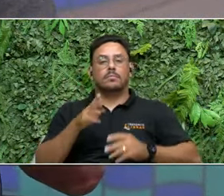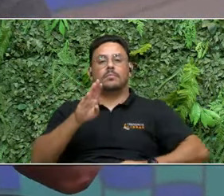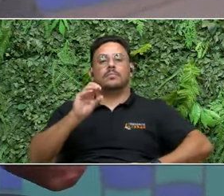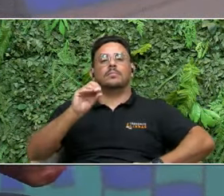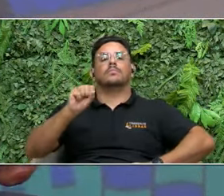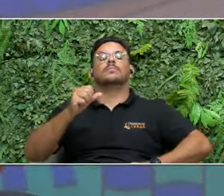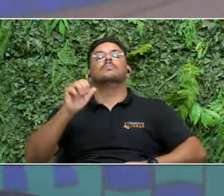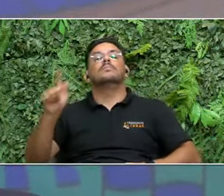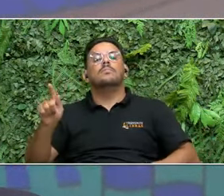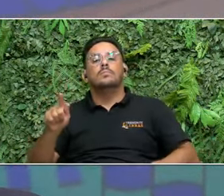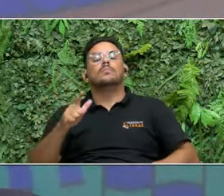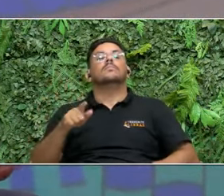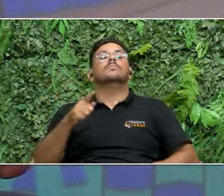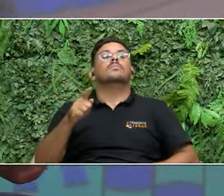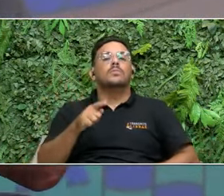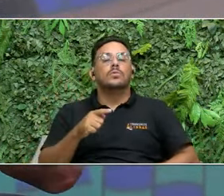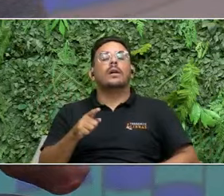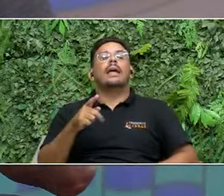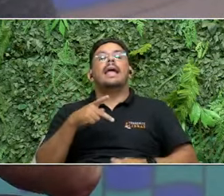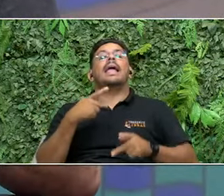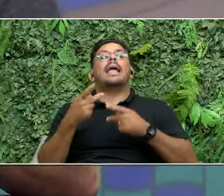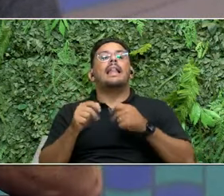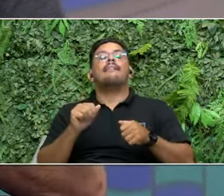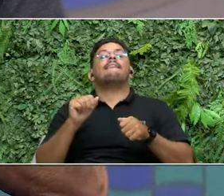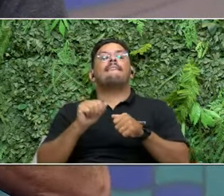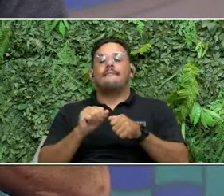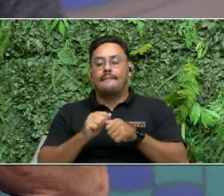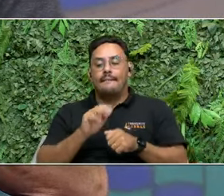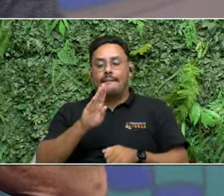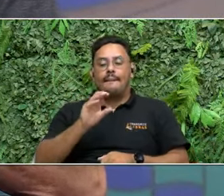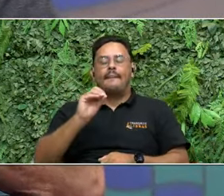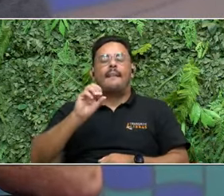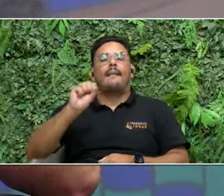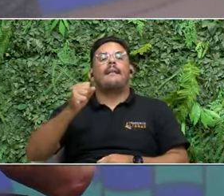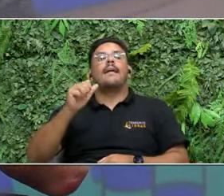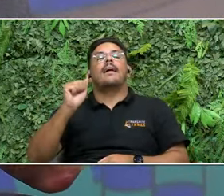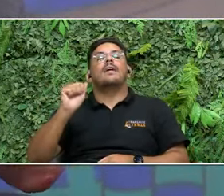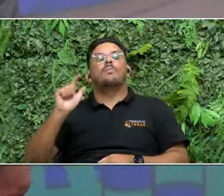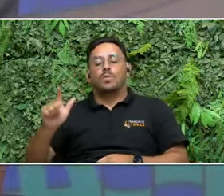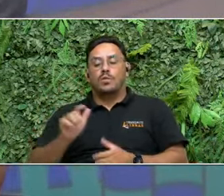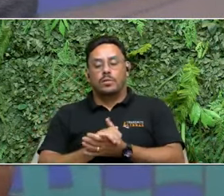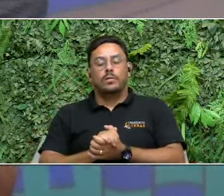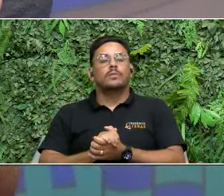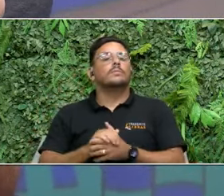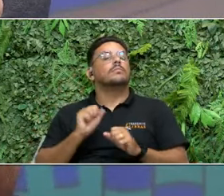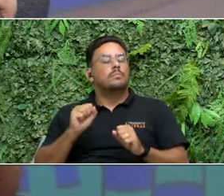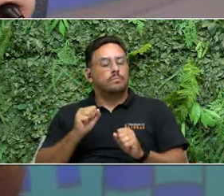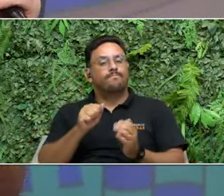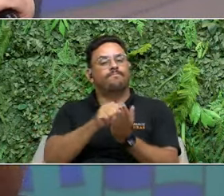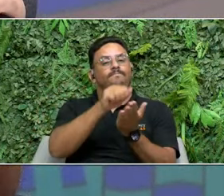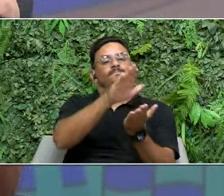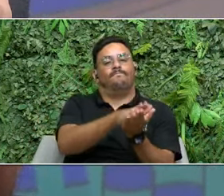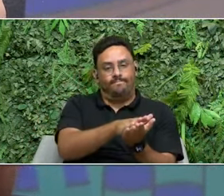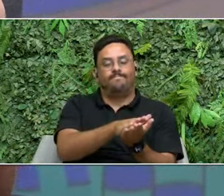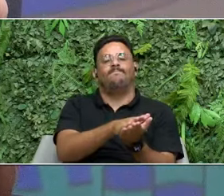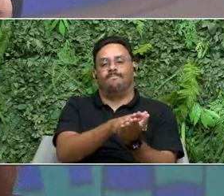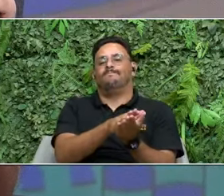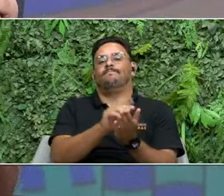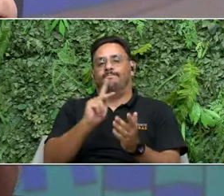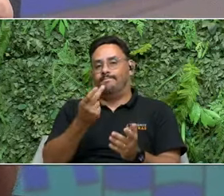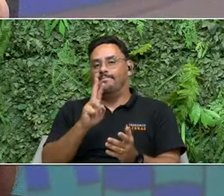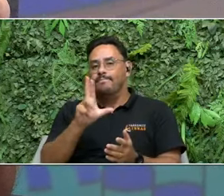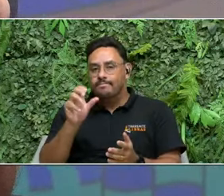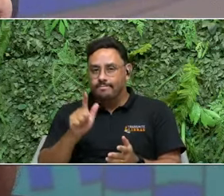bossal mas ele se comp el comp bossal palavra que pode gerar até um tipo de punição ao hul né é